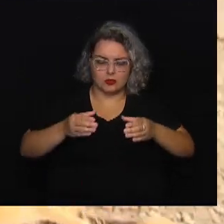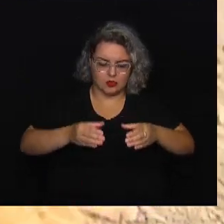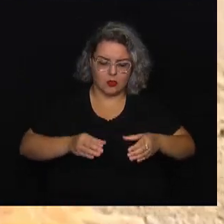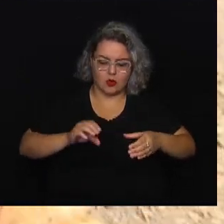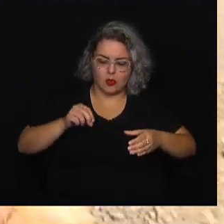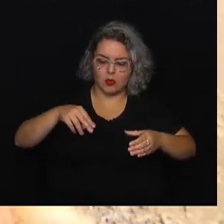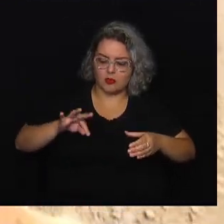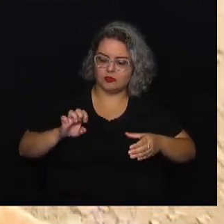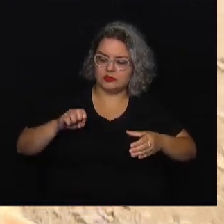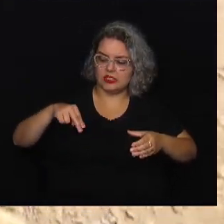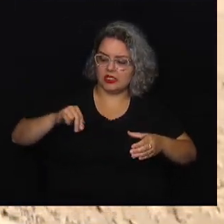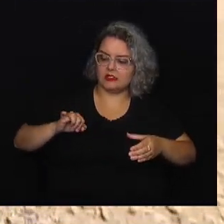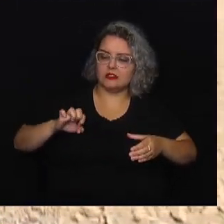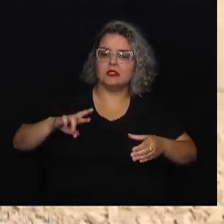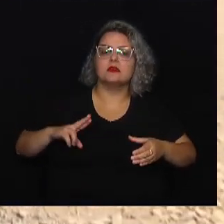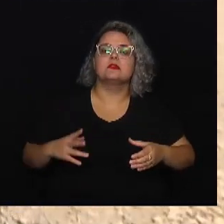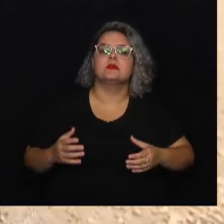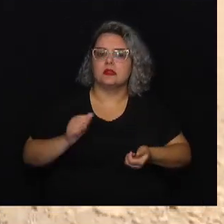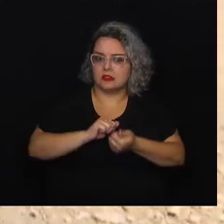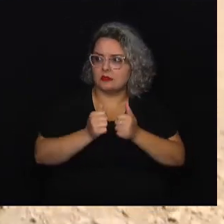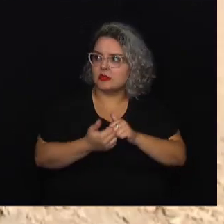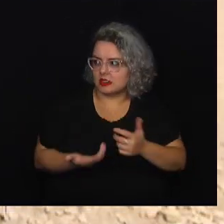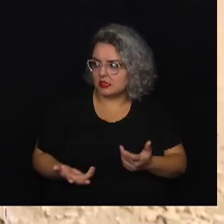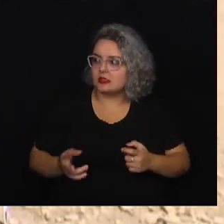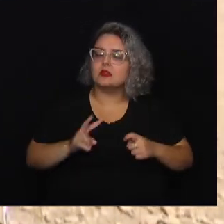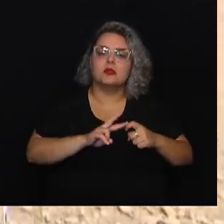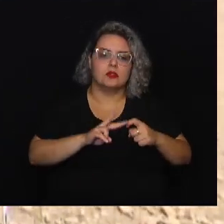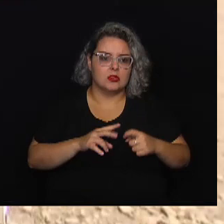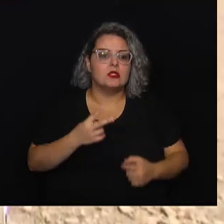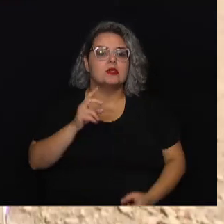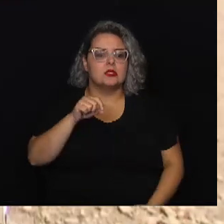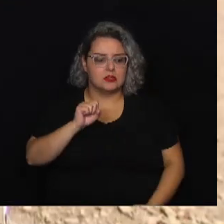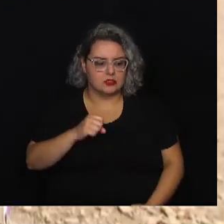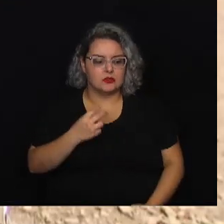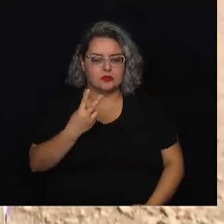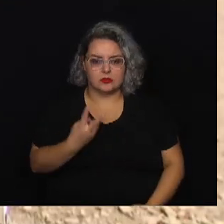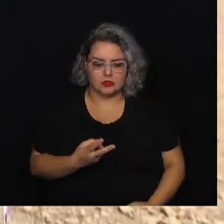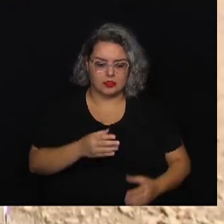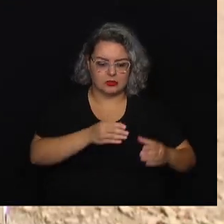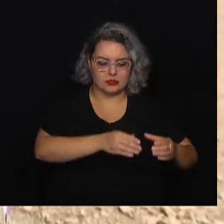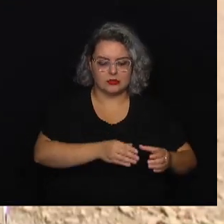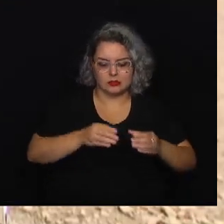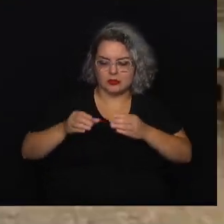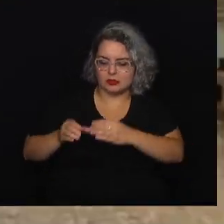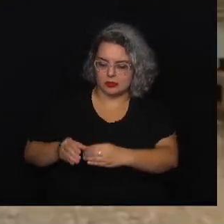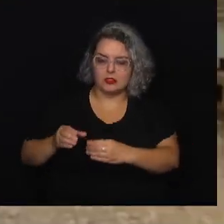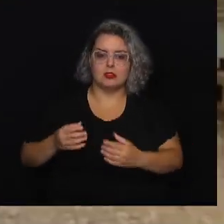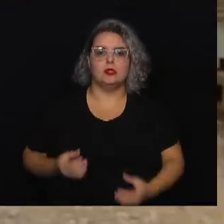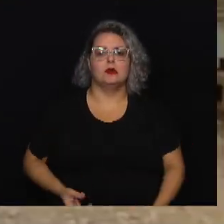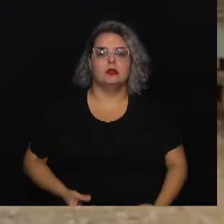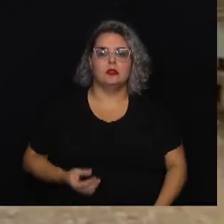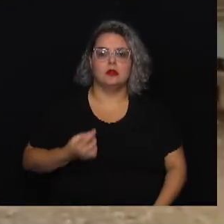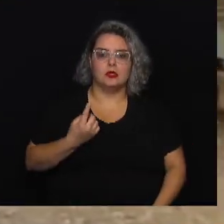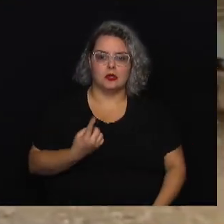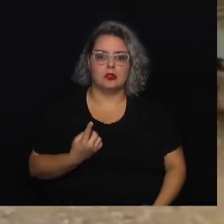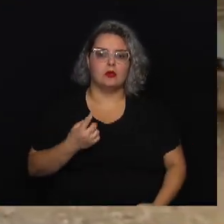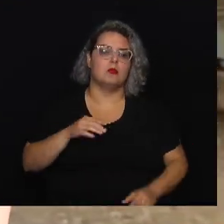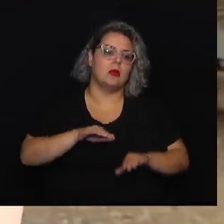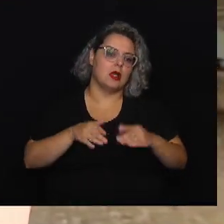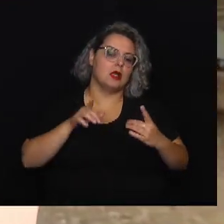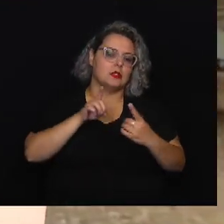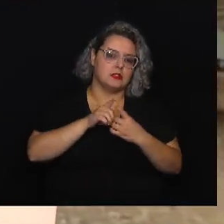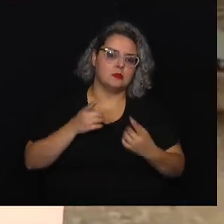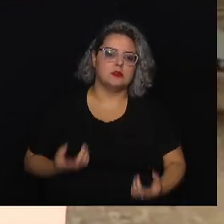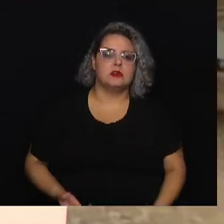Adaptado, que possui aí os consultórios médicos, né? 2 containers, 3 consultórios médicos e uma recepção. E como